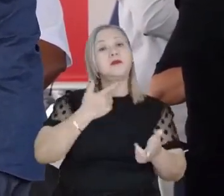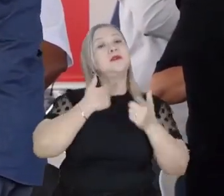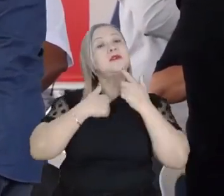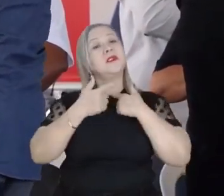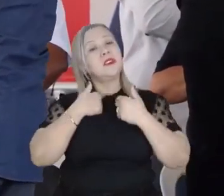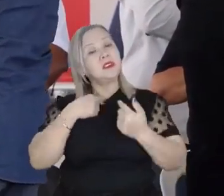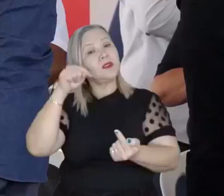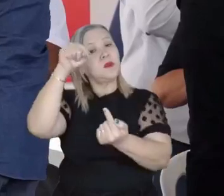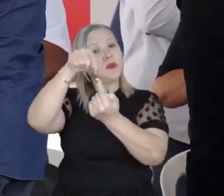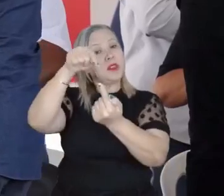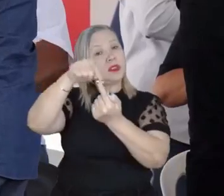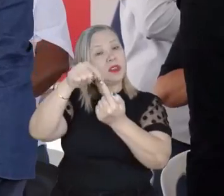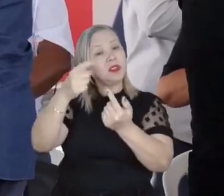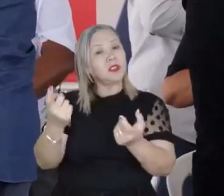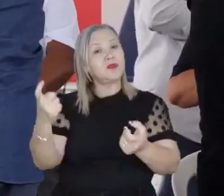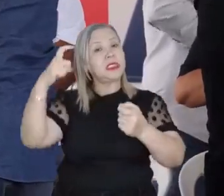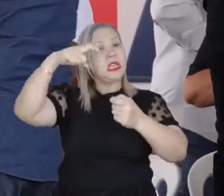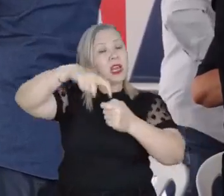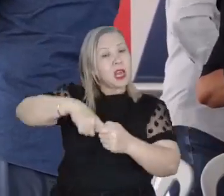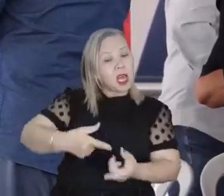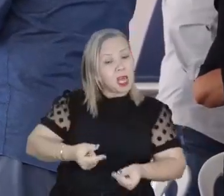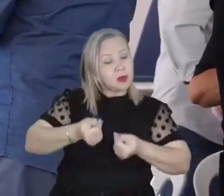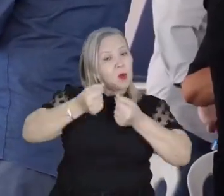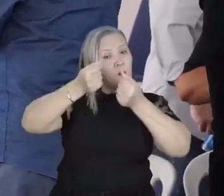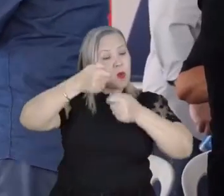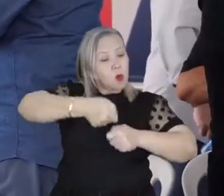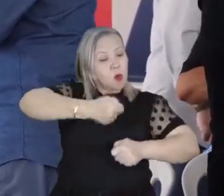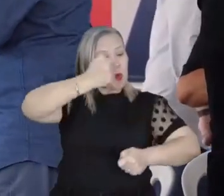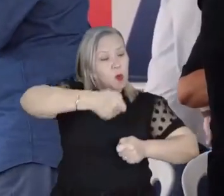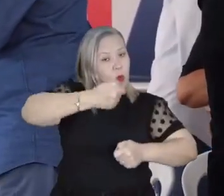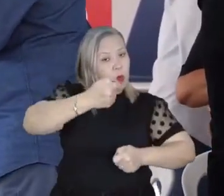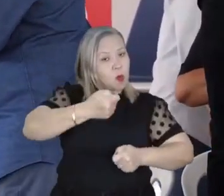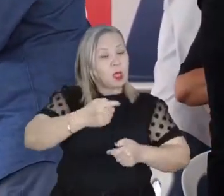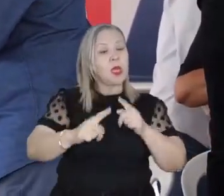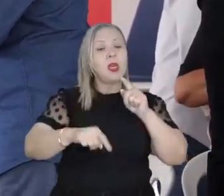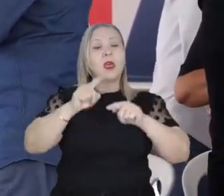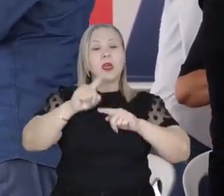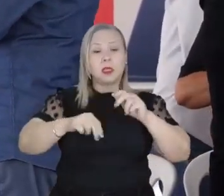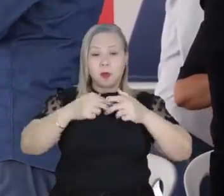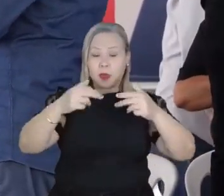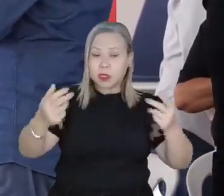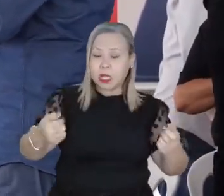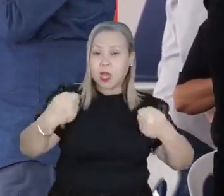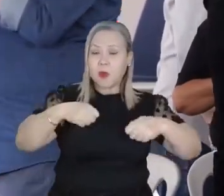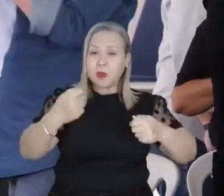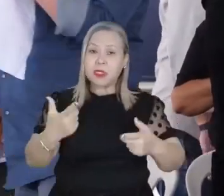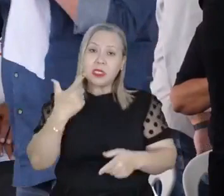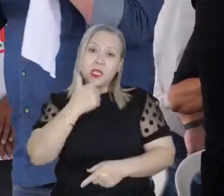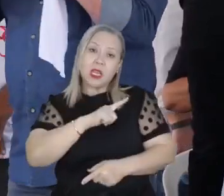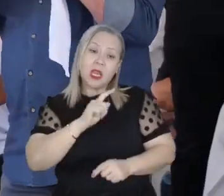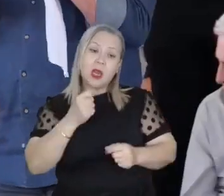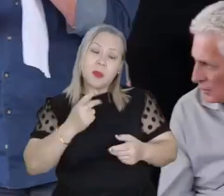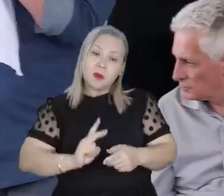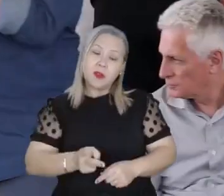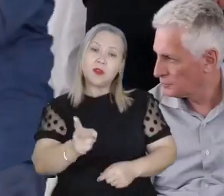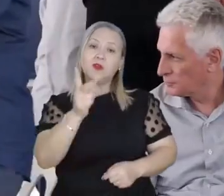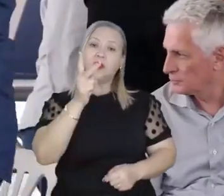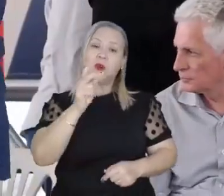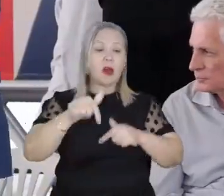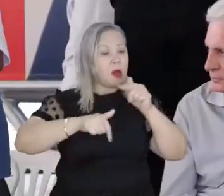produzir ou ele tem que vender e ele precisa ganhar alguma coisa para continuar a atividade dele. Ele precisa,